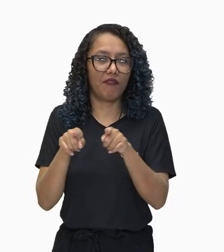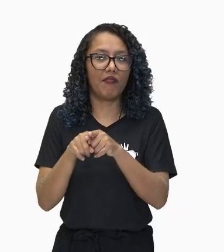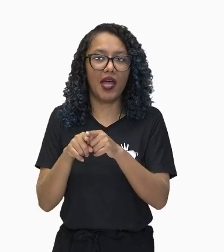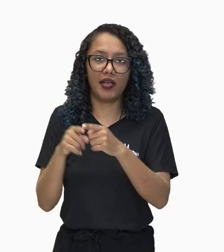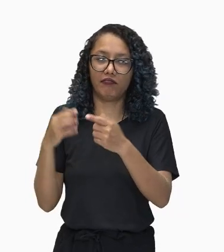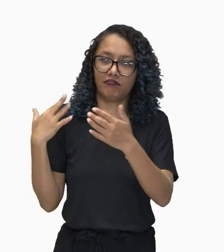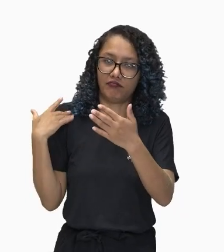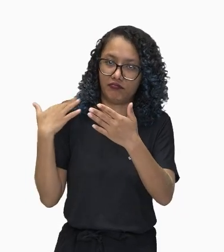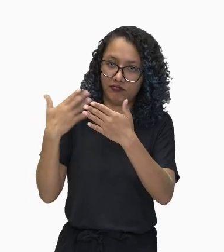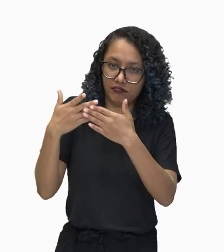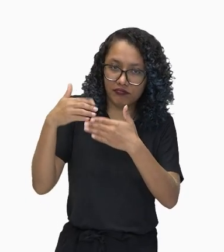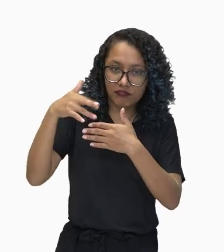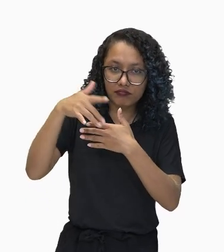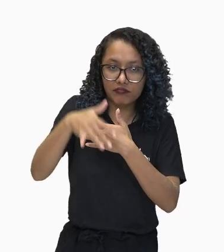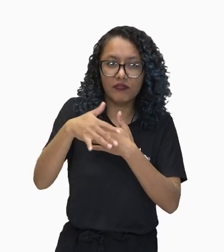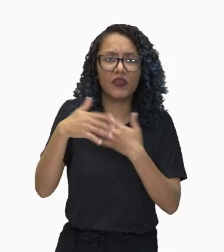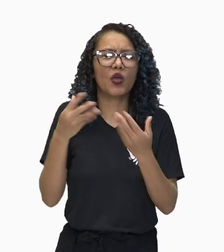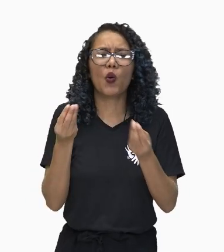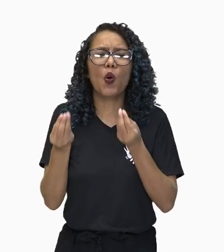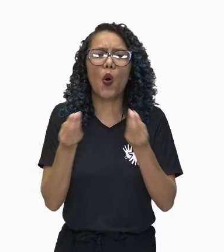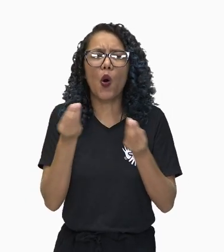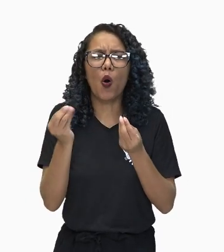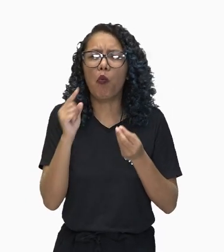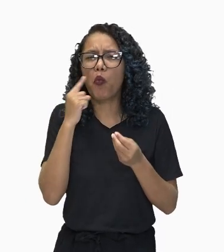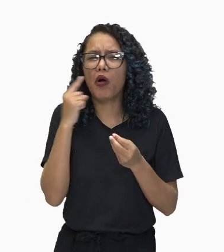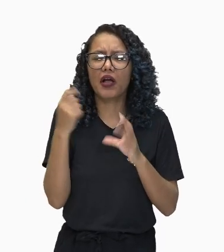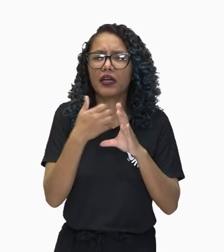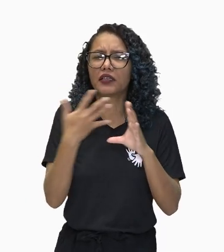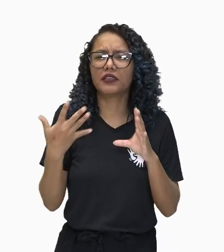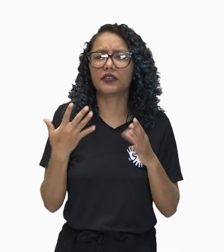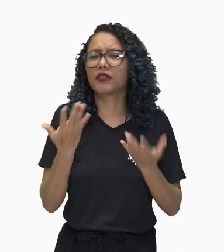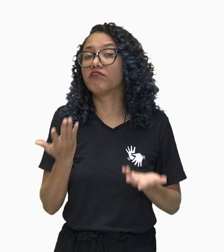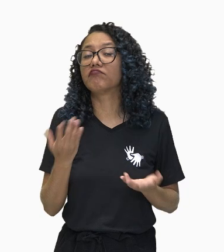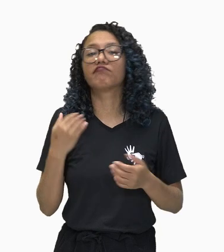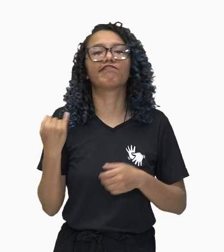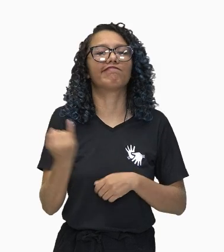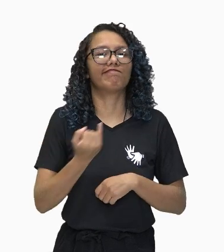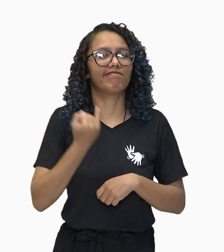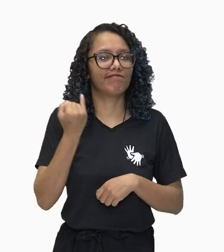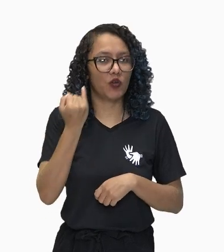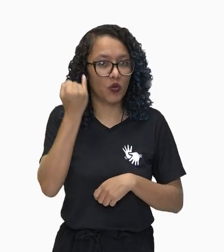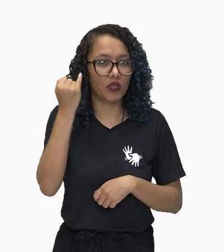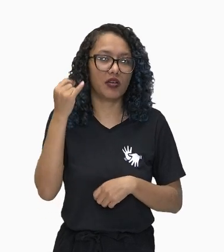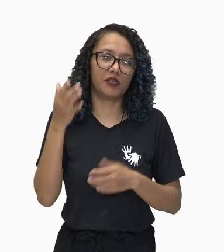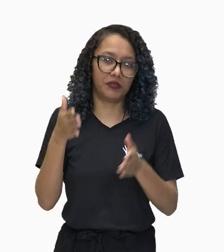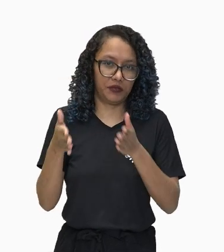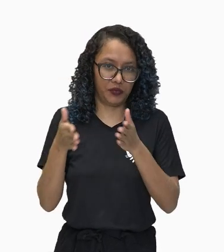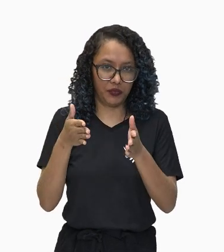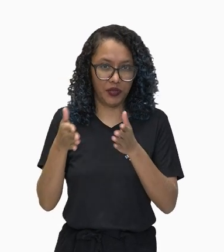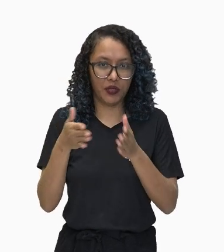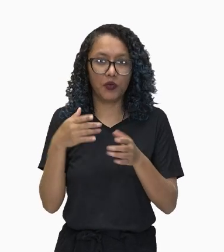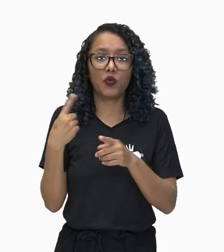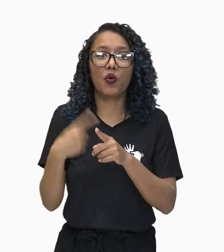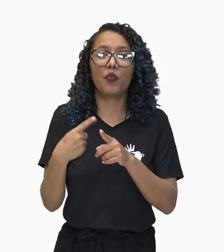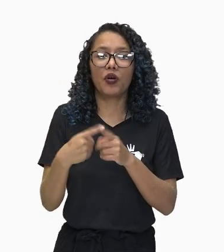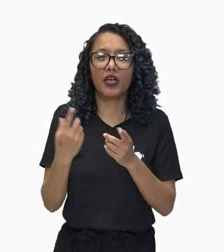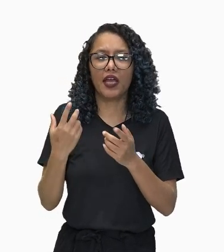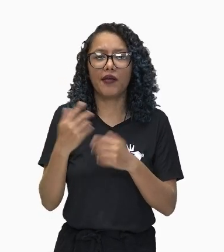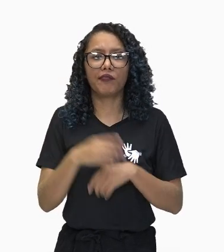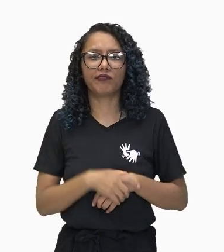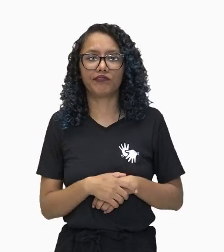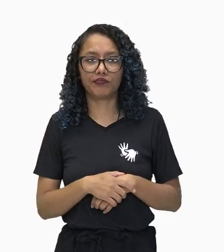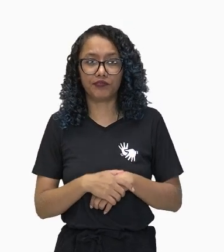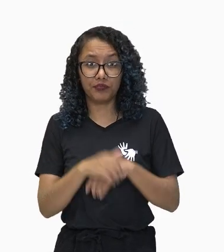aconteceu na idade dos metais? Foi um período importante em virtude de o desenvolvimento de artefatos